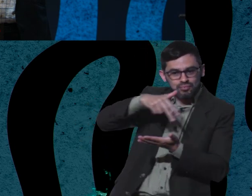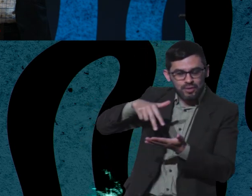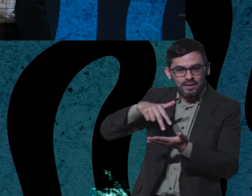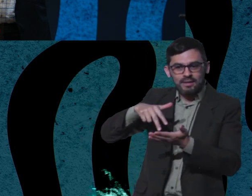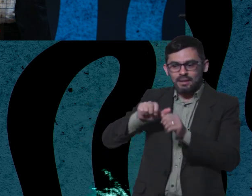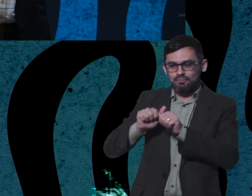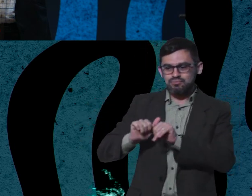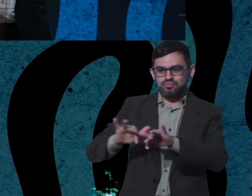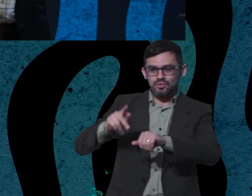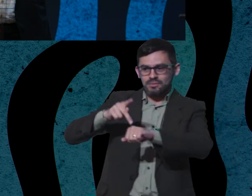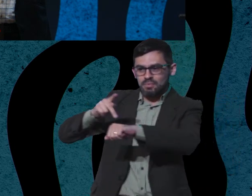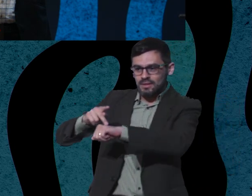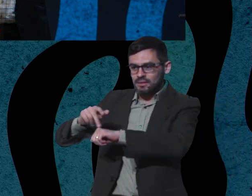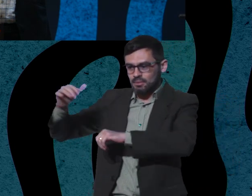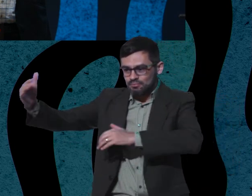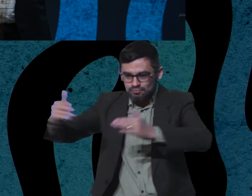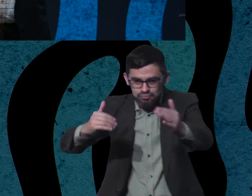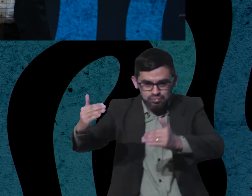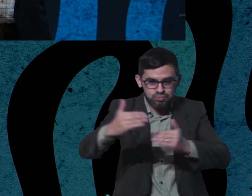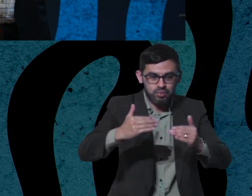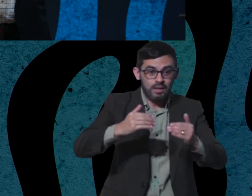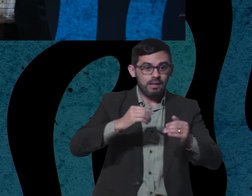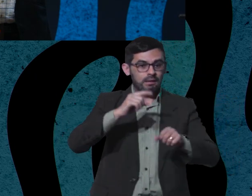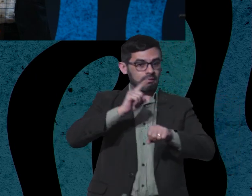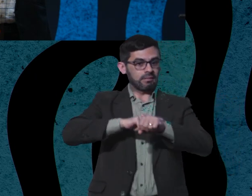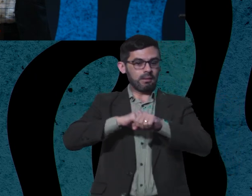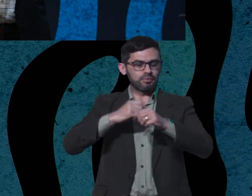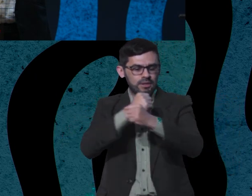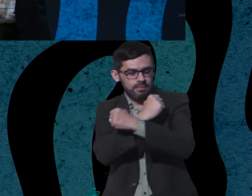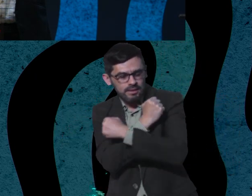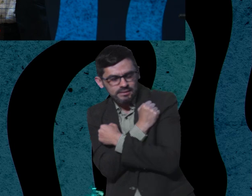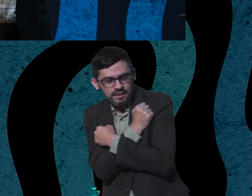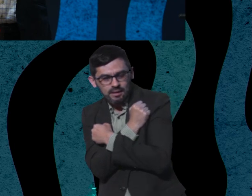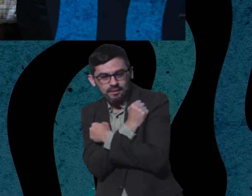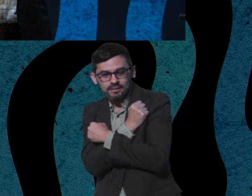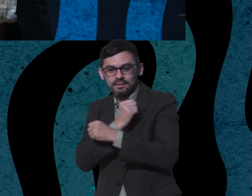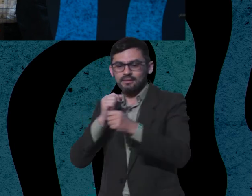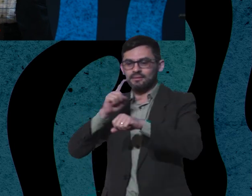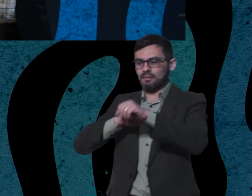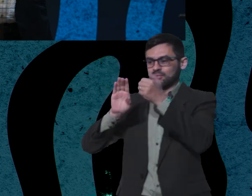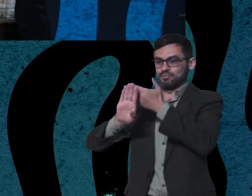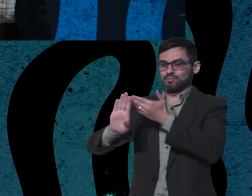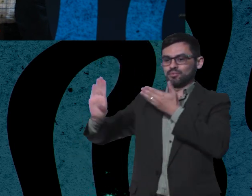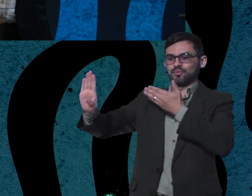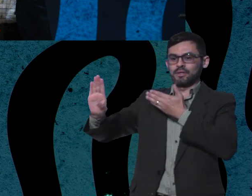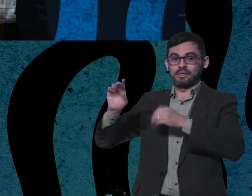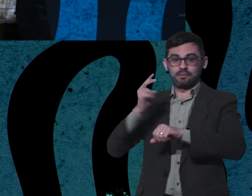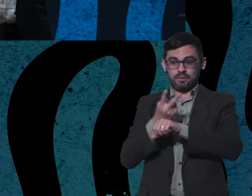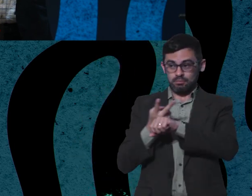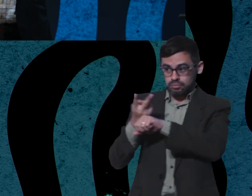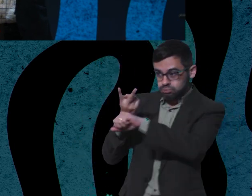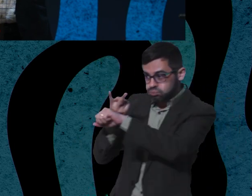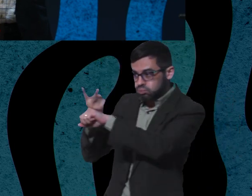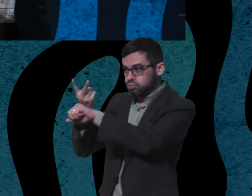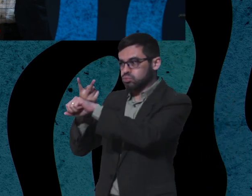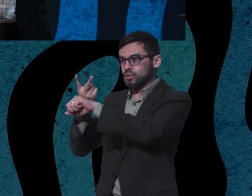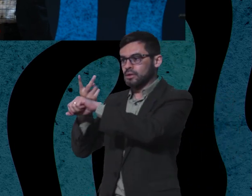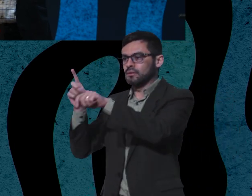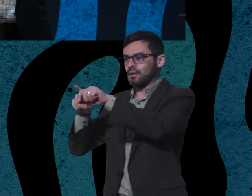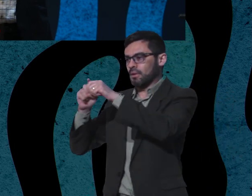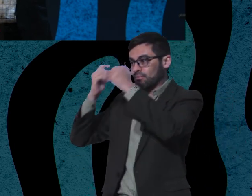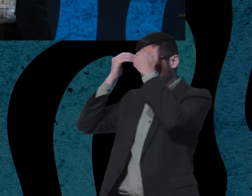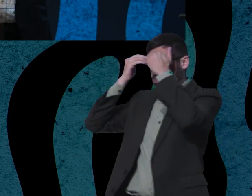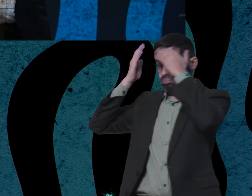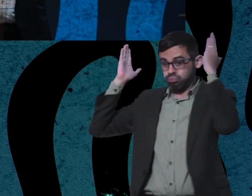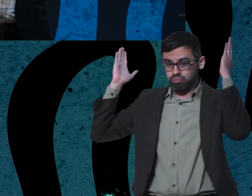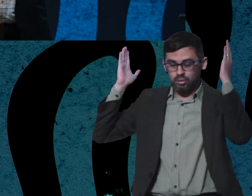pedras e tempo de ajuntá-las, tempo de abraçar e tempo de se conter, tempo de procurar e tempo de